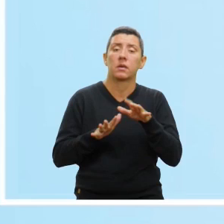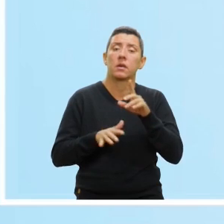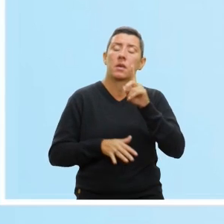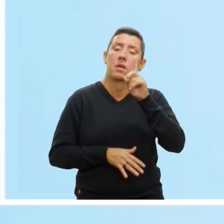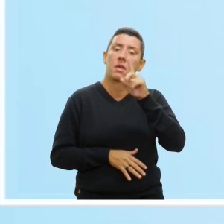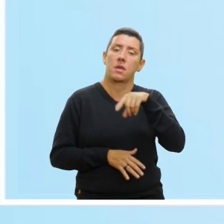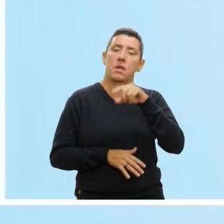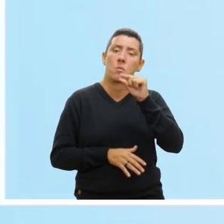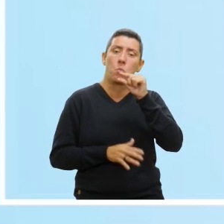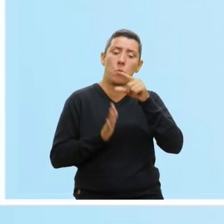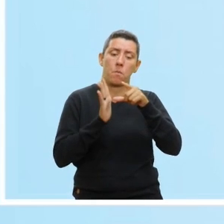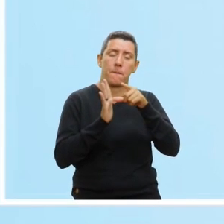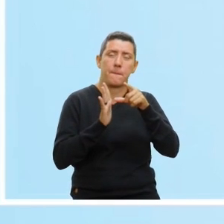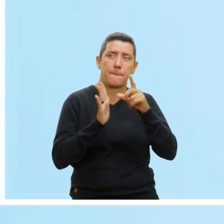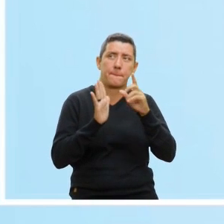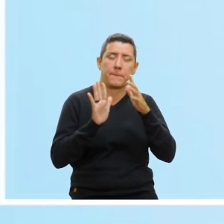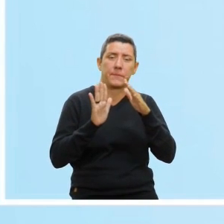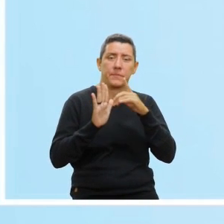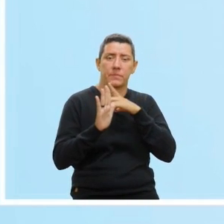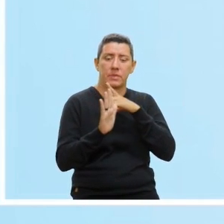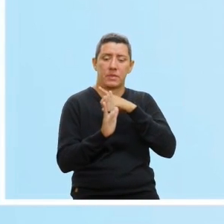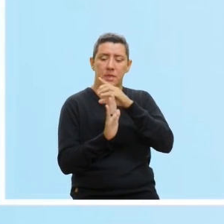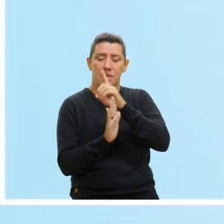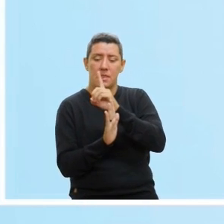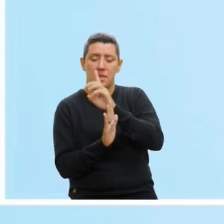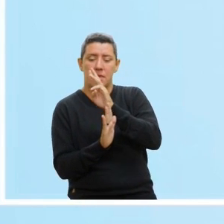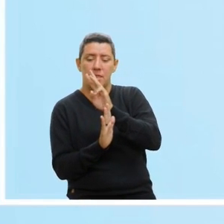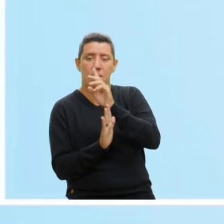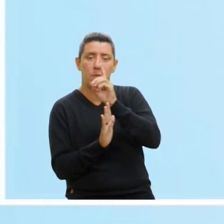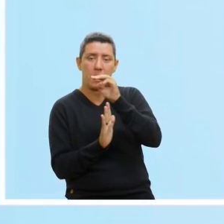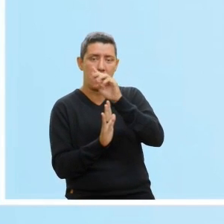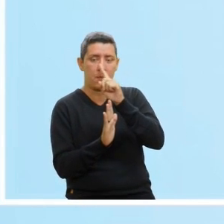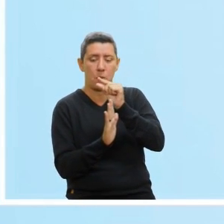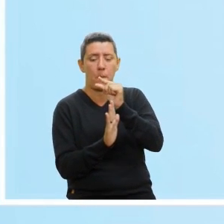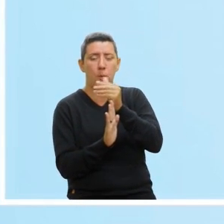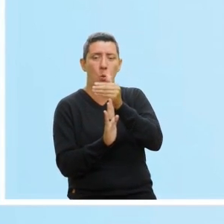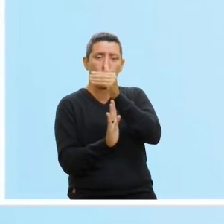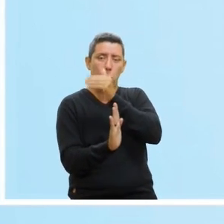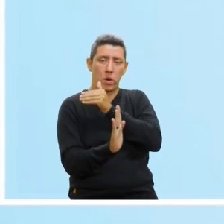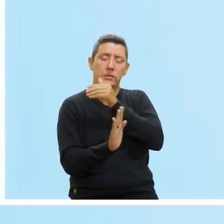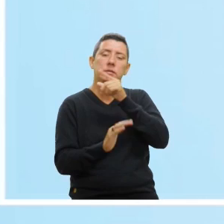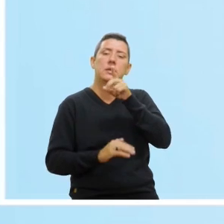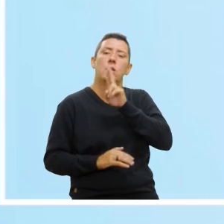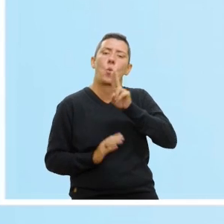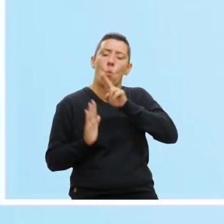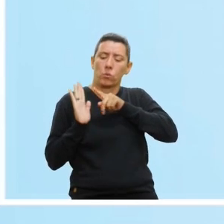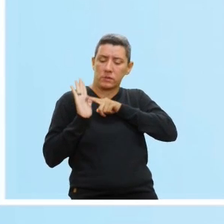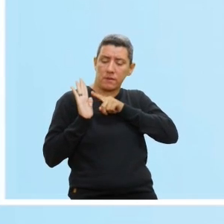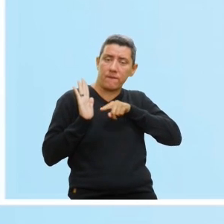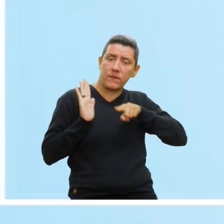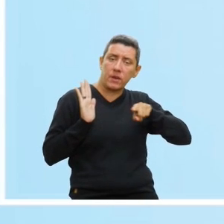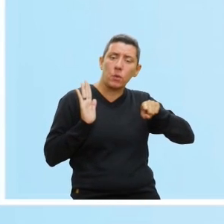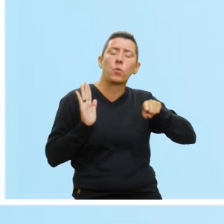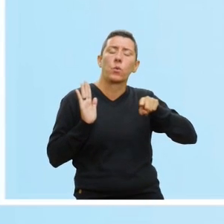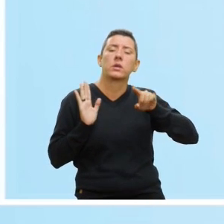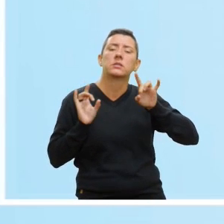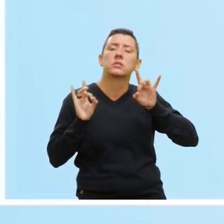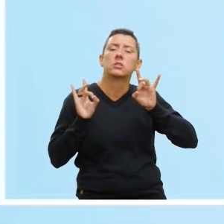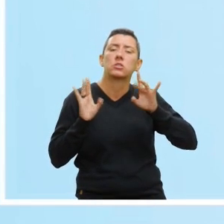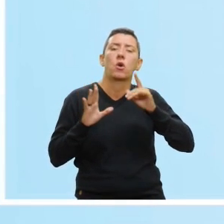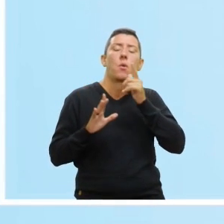pouco antes da faixa do DWDM, tá? Então, ele utiliza uma outra frequência somente para